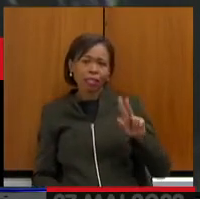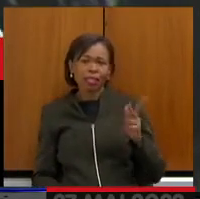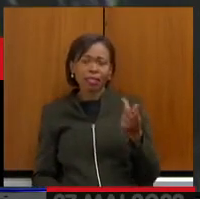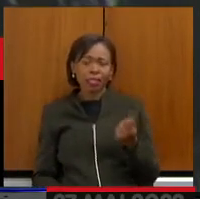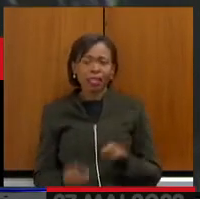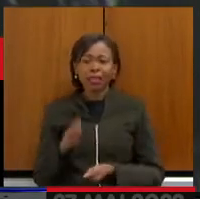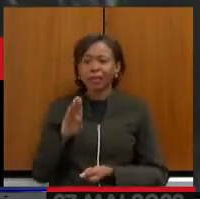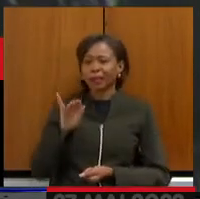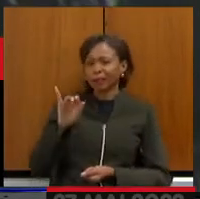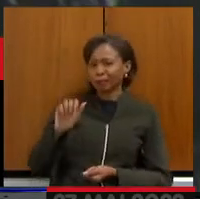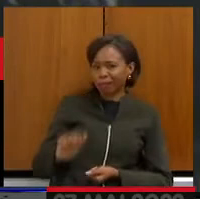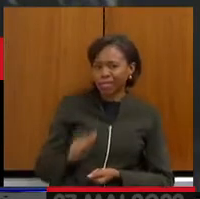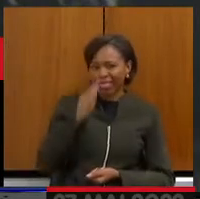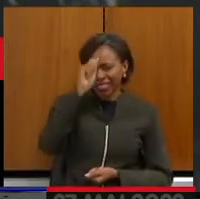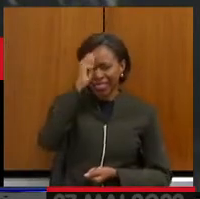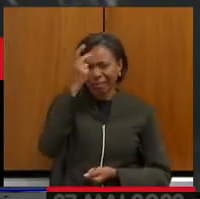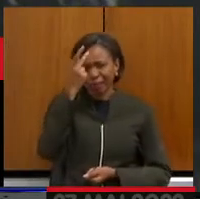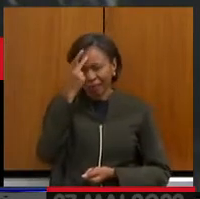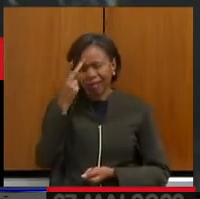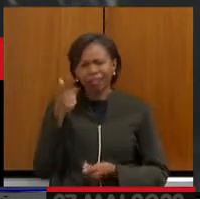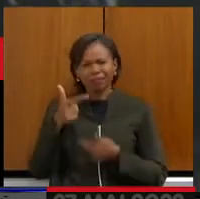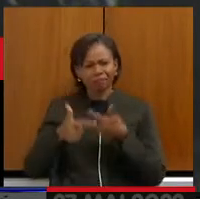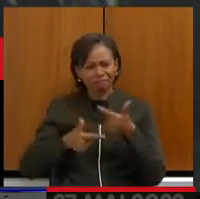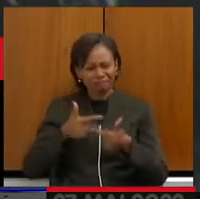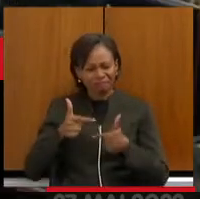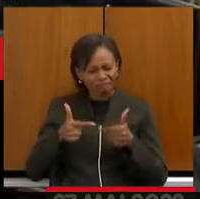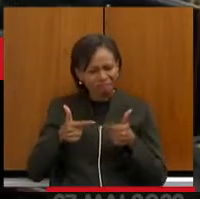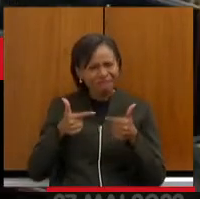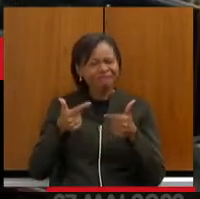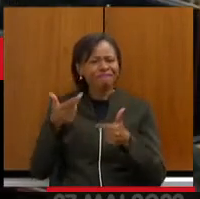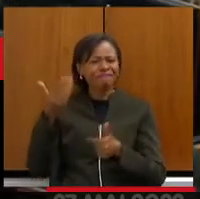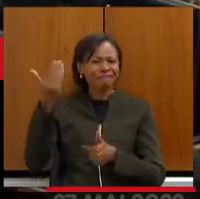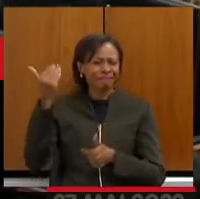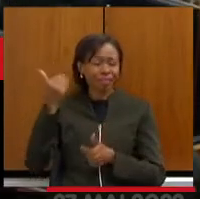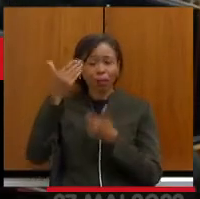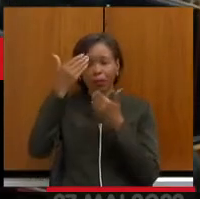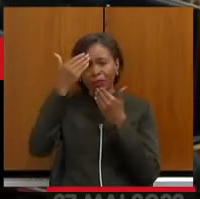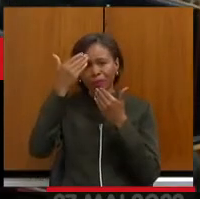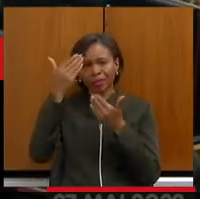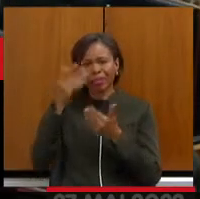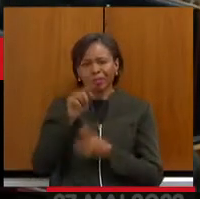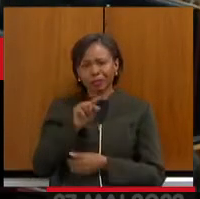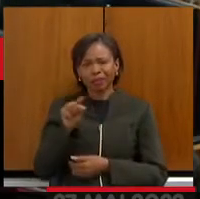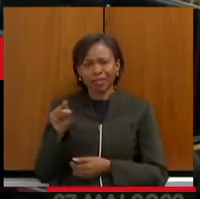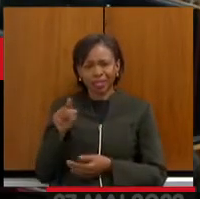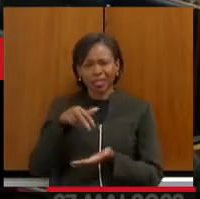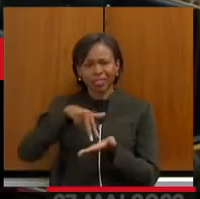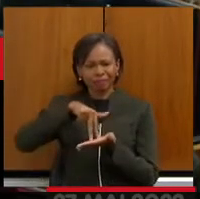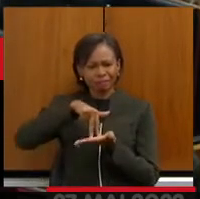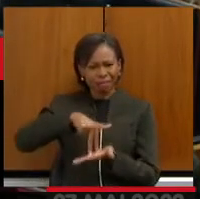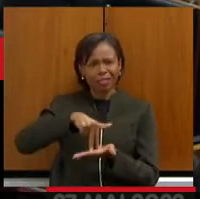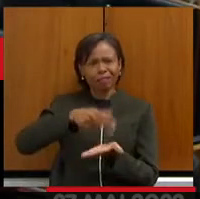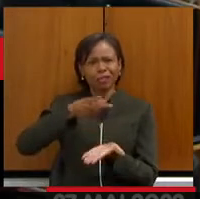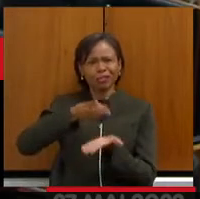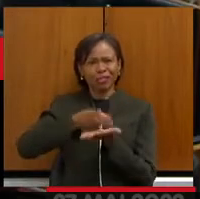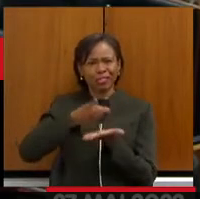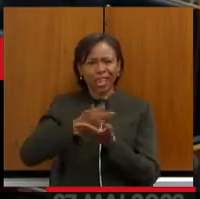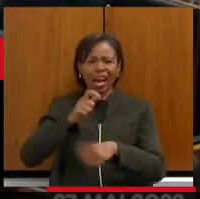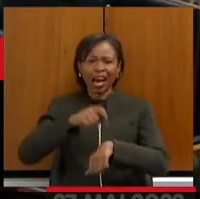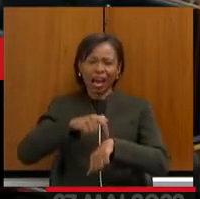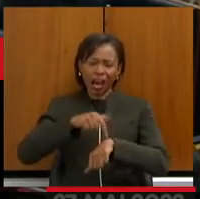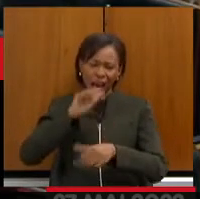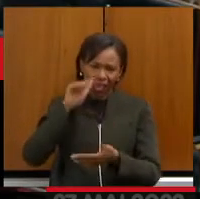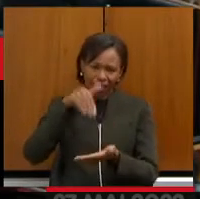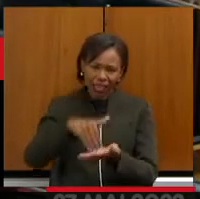que são guerreiras que eu já conheço de outras datas muito obrigada E obrigada por vocês que persistiram ele estar aqui nesse espaço até